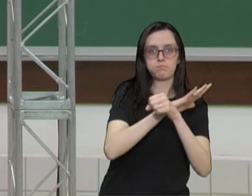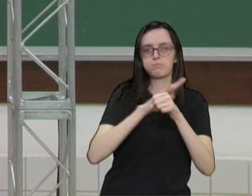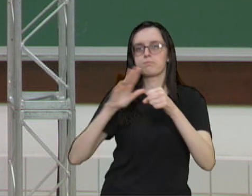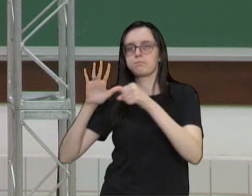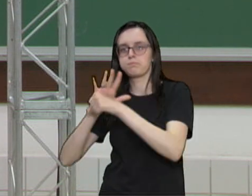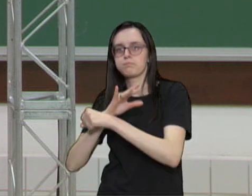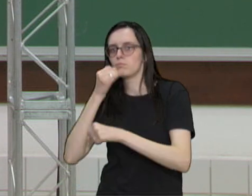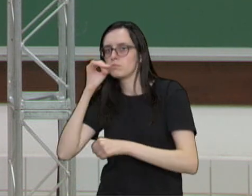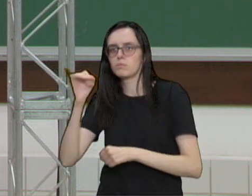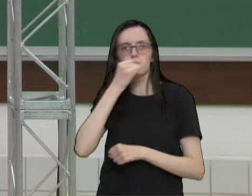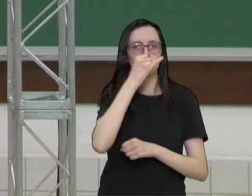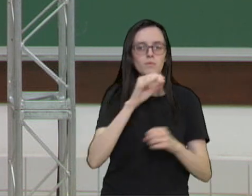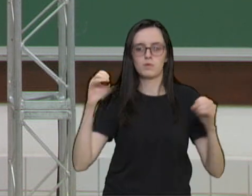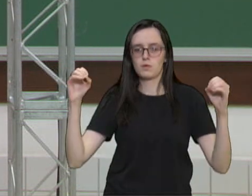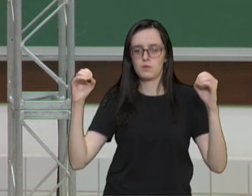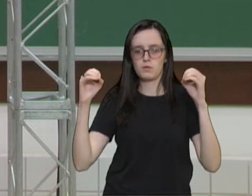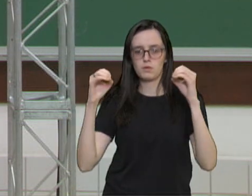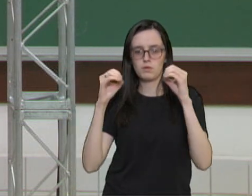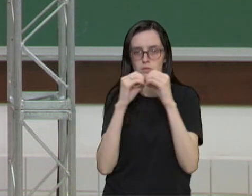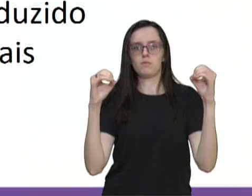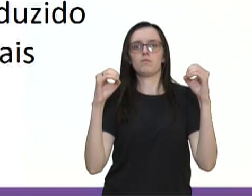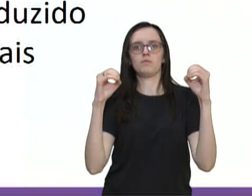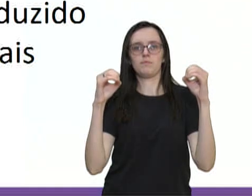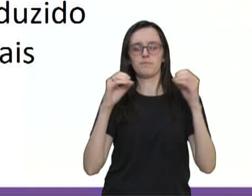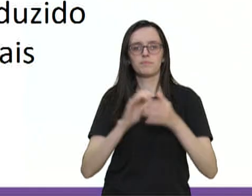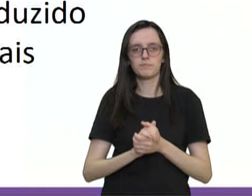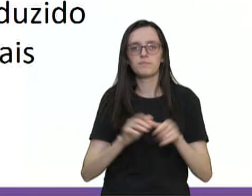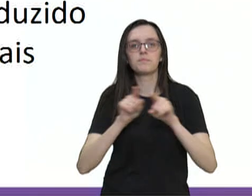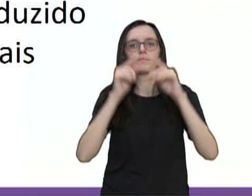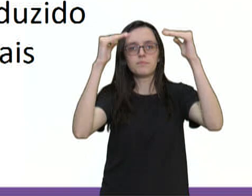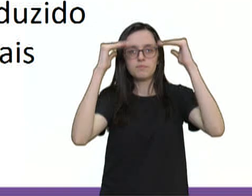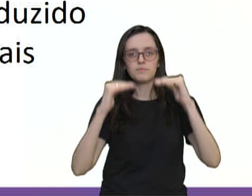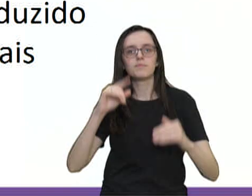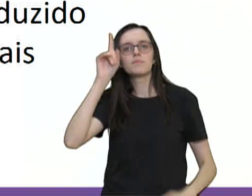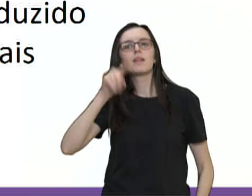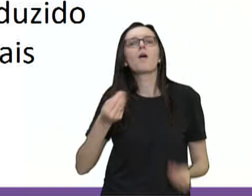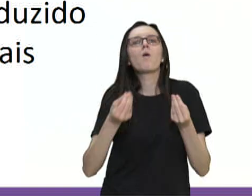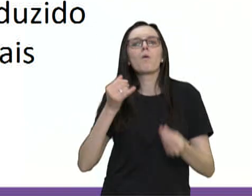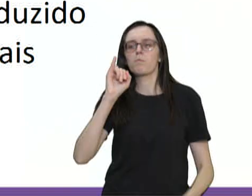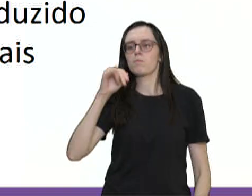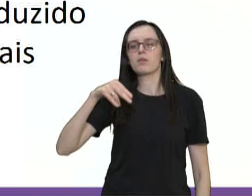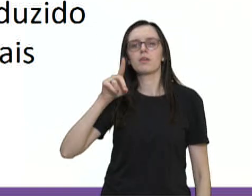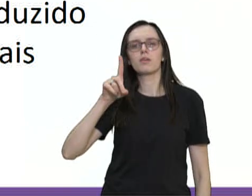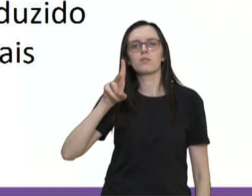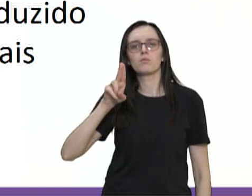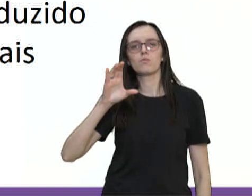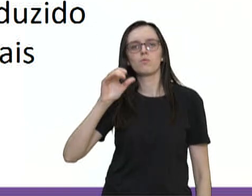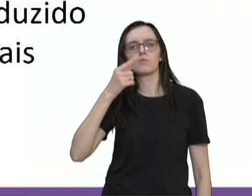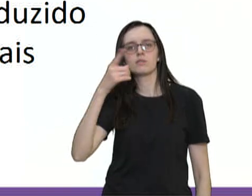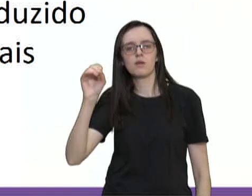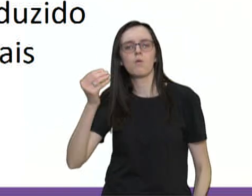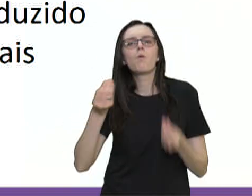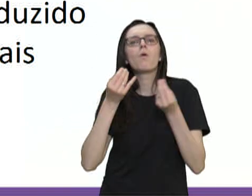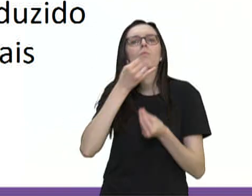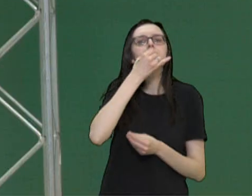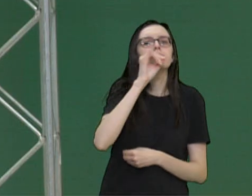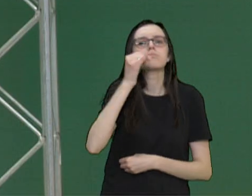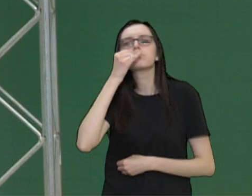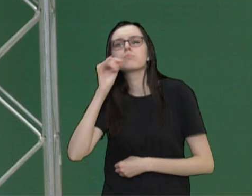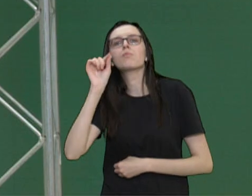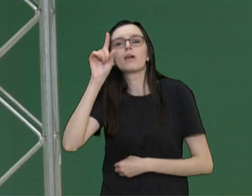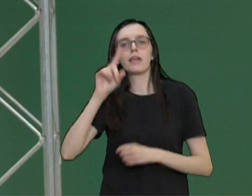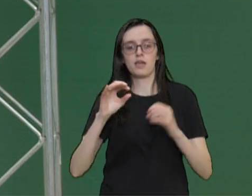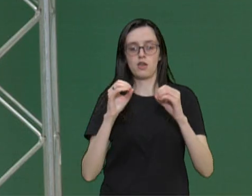e se separam. E tínhamos também a eletrização por indução, que é a eletrização que ocorre